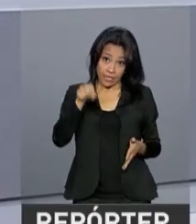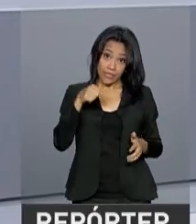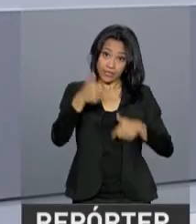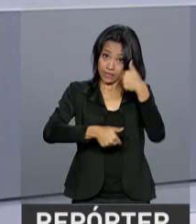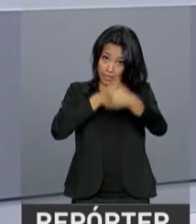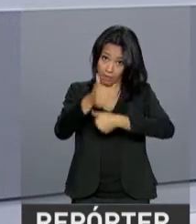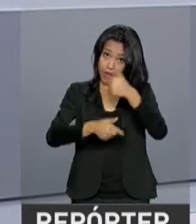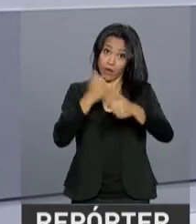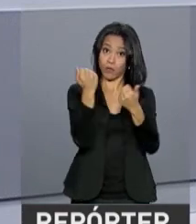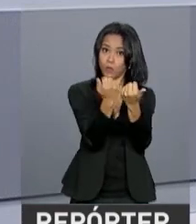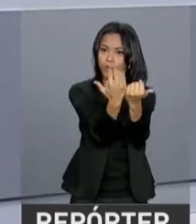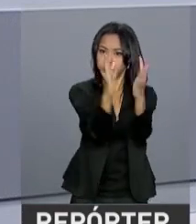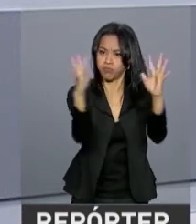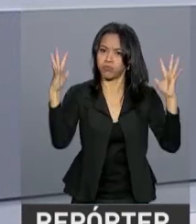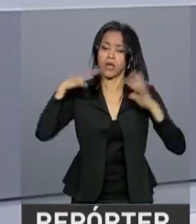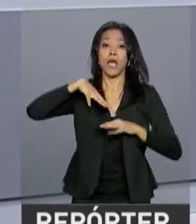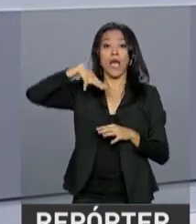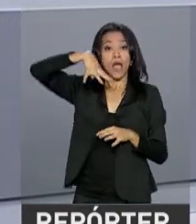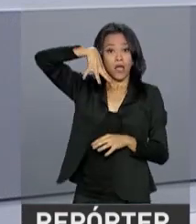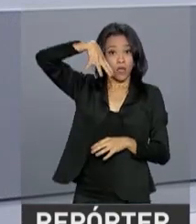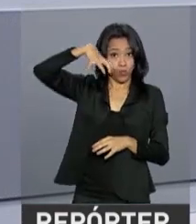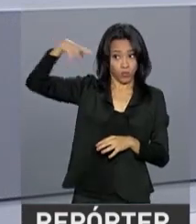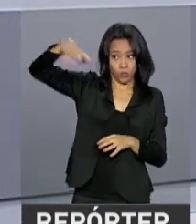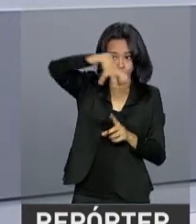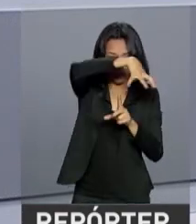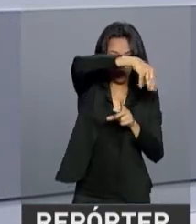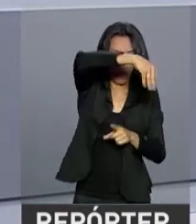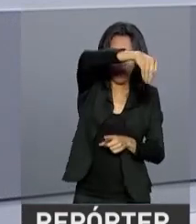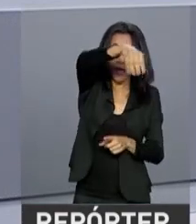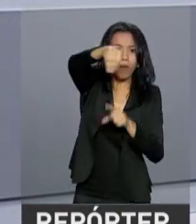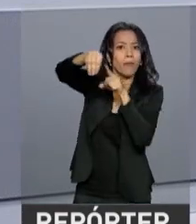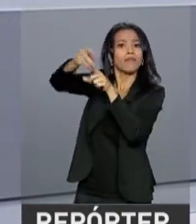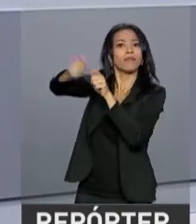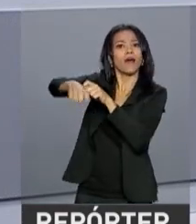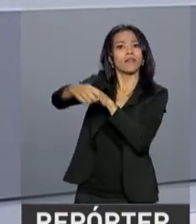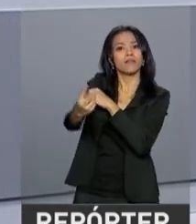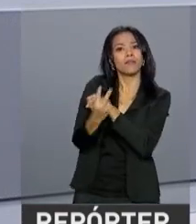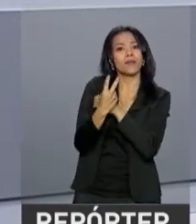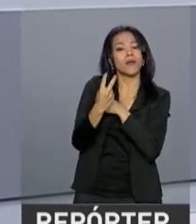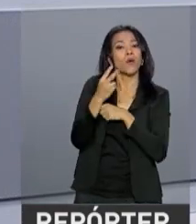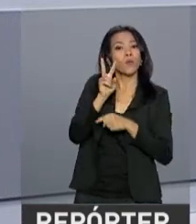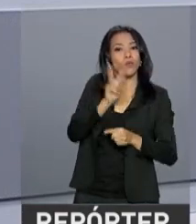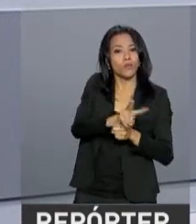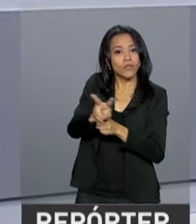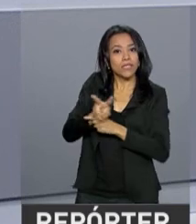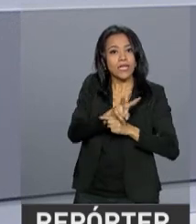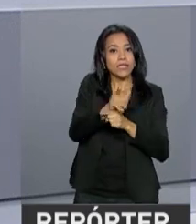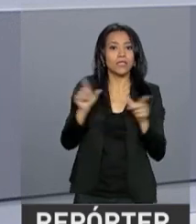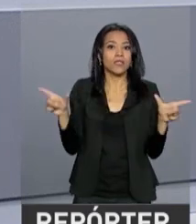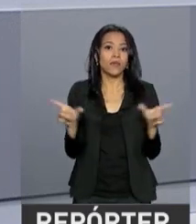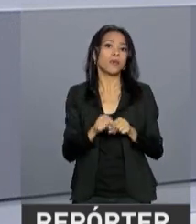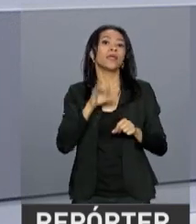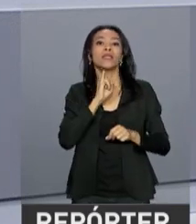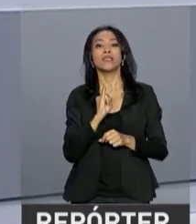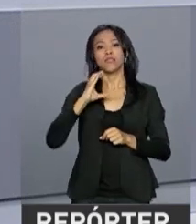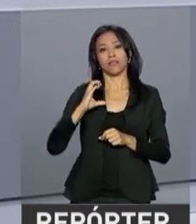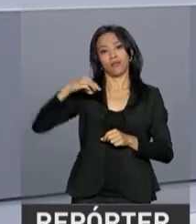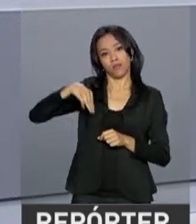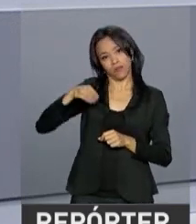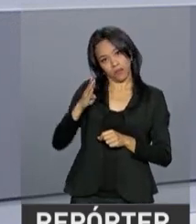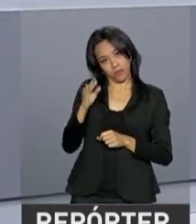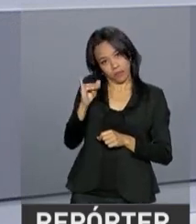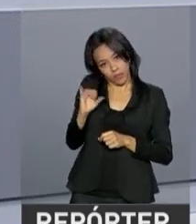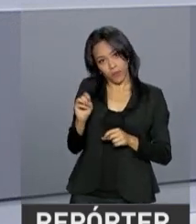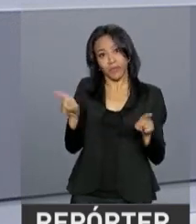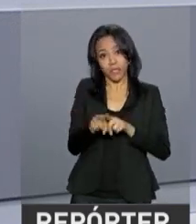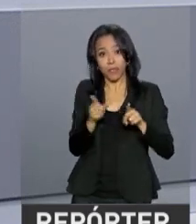as imagens dos drones podem ser utilizados na fiscalização das florestas pelo instituto chico mendes o icm bio e também pelo